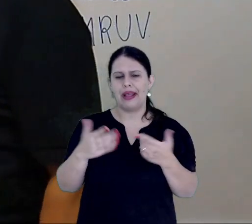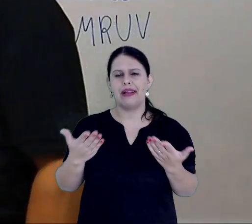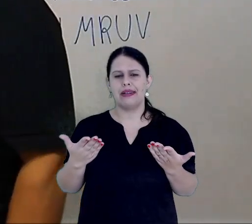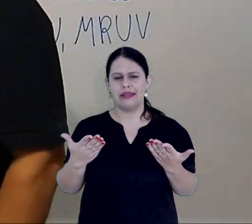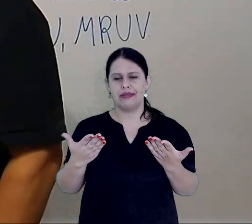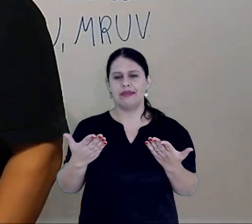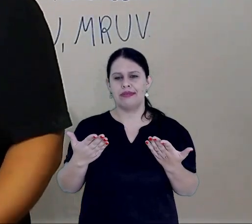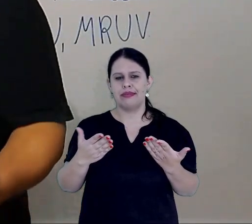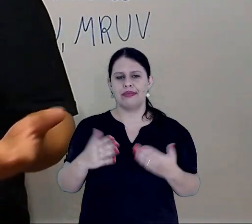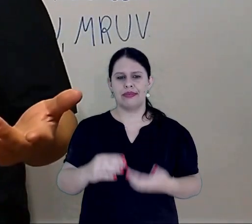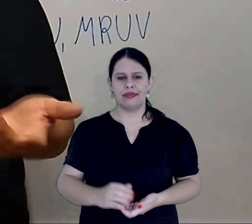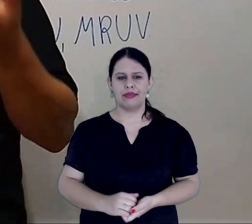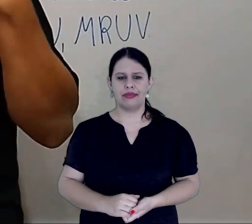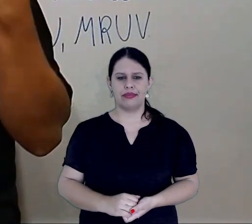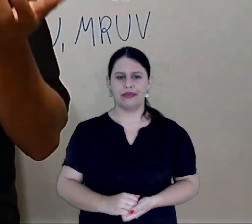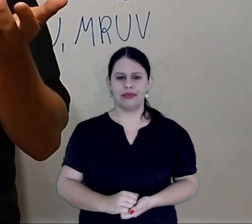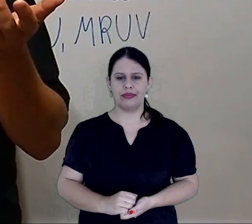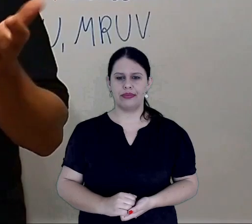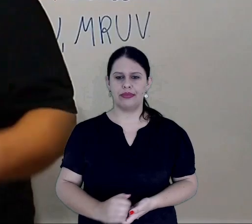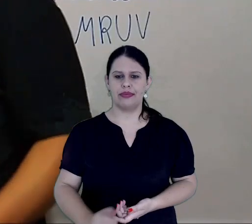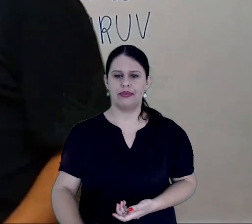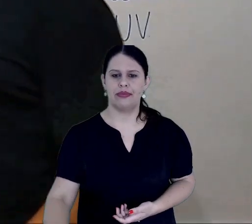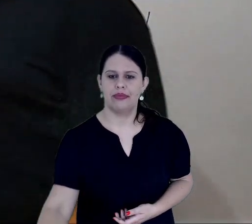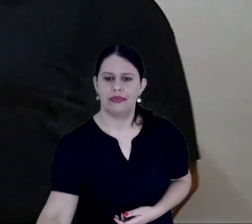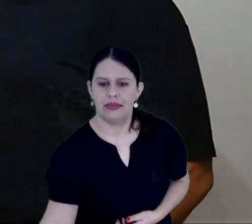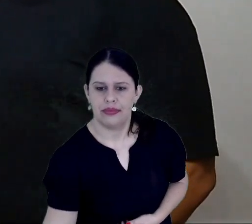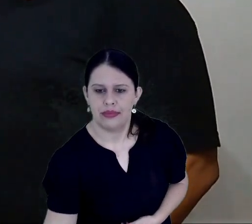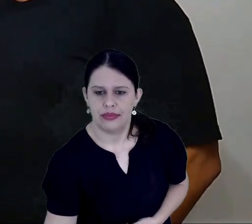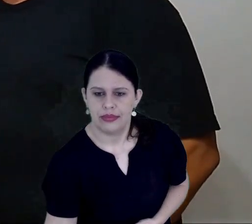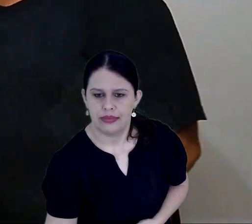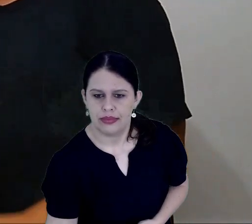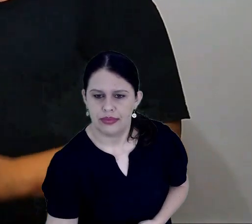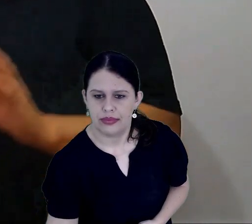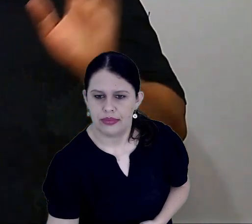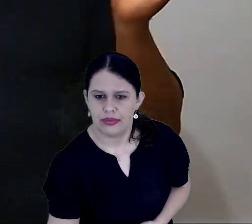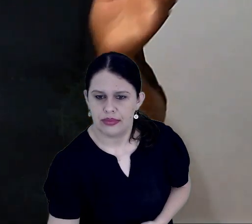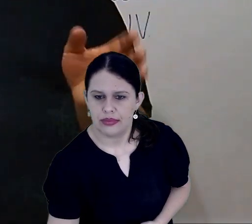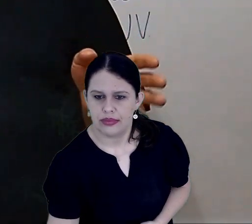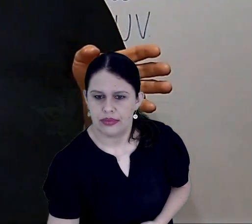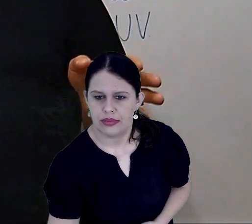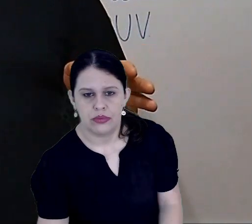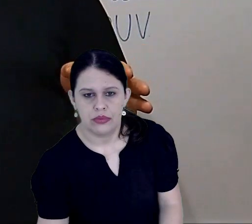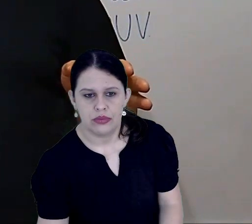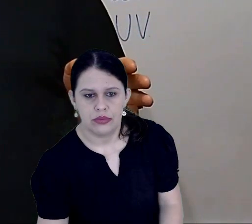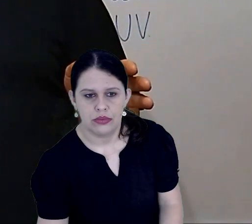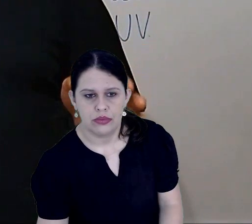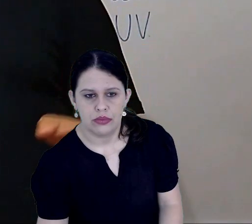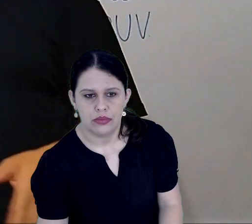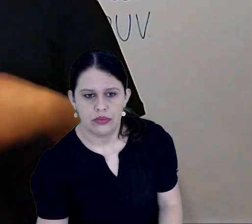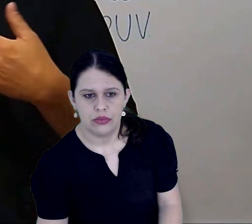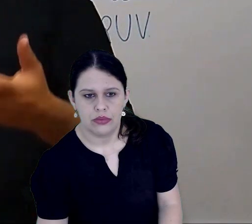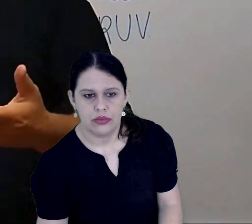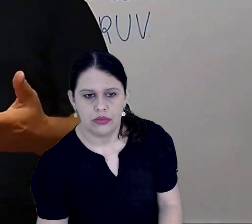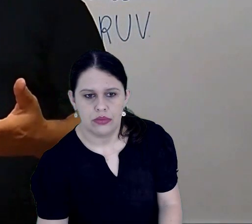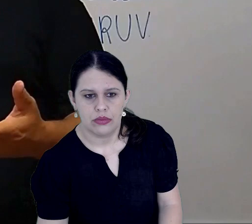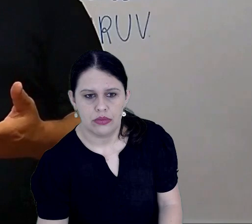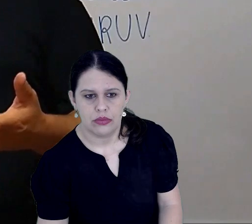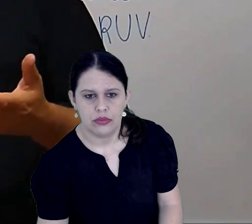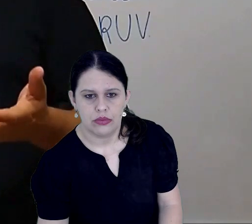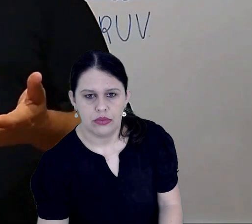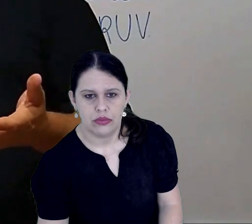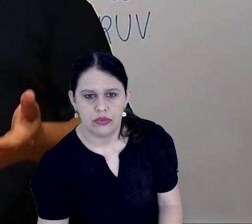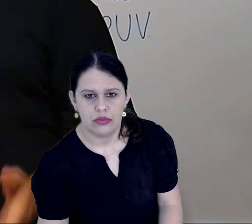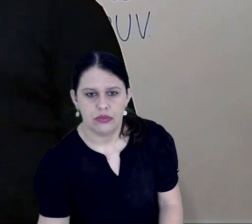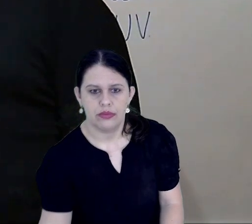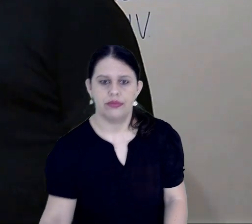direção Módulo Módulo A gente já sabe É número mais unidade de medida Módulo não costuma dar problema, certo? A gente sabe